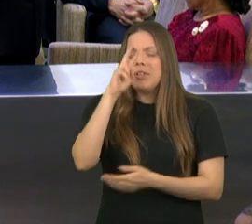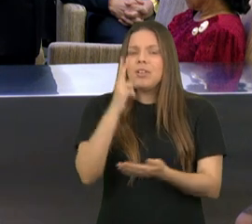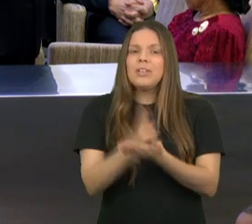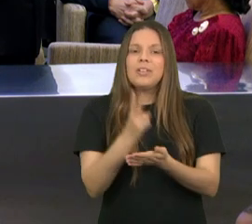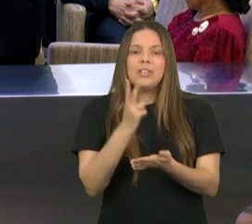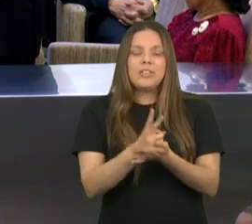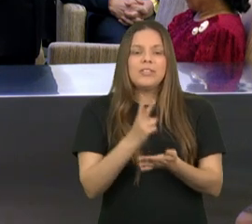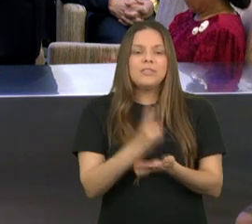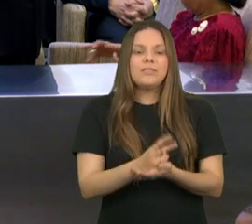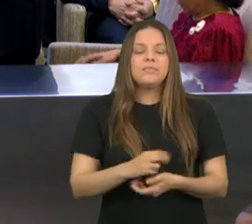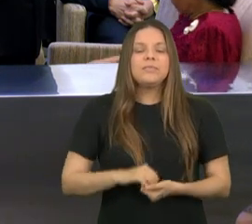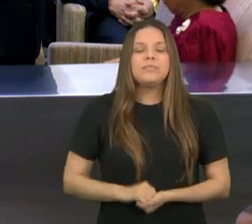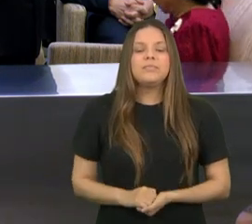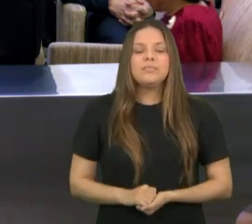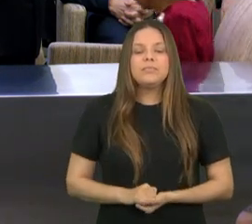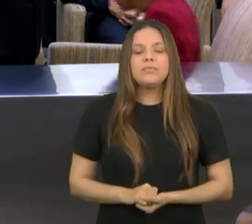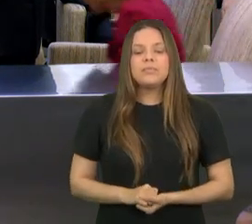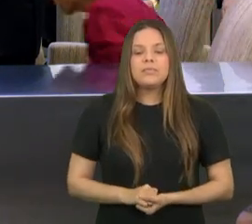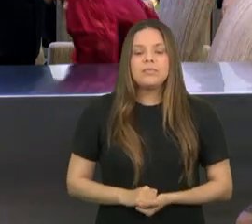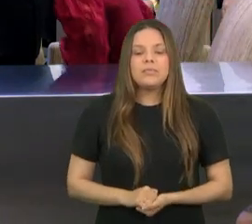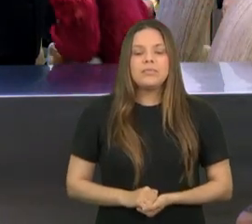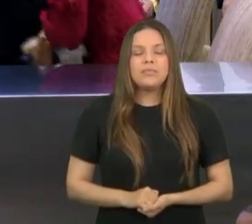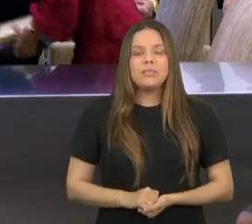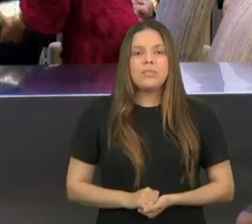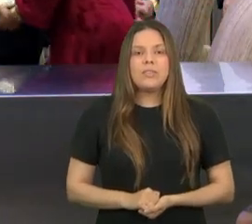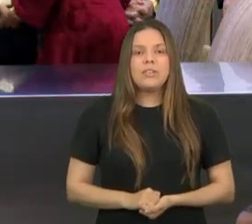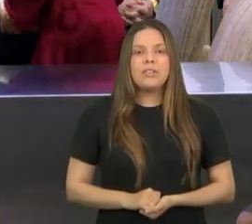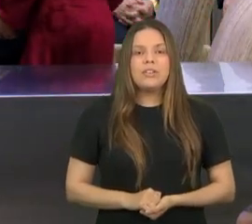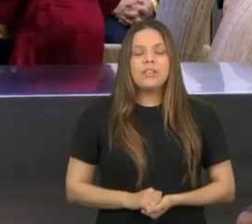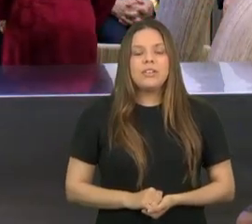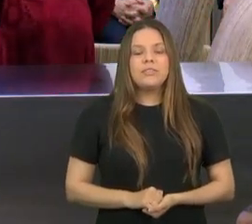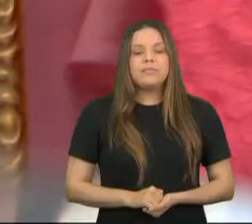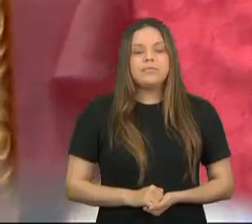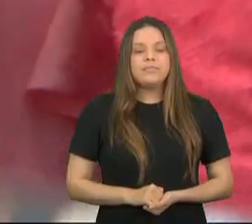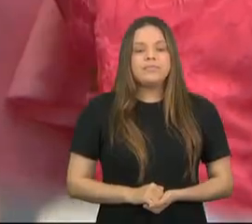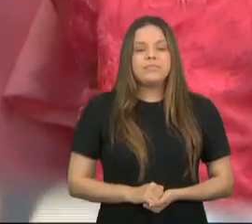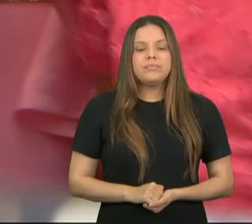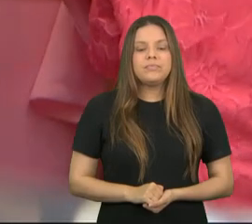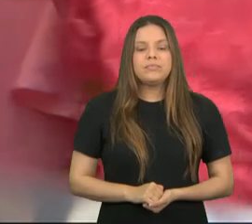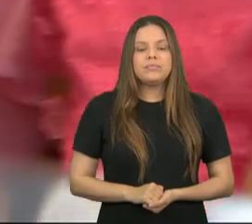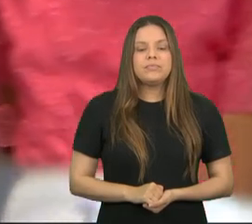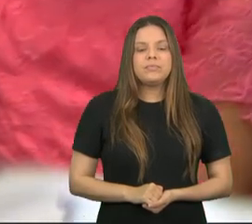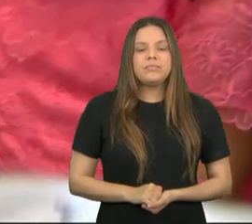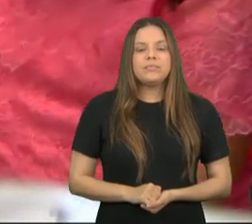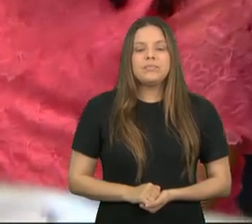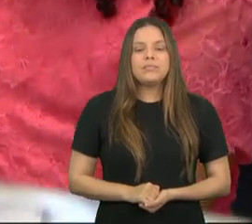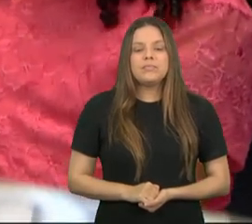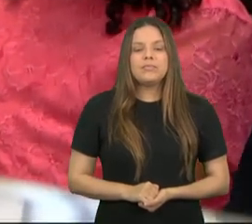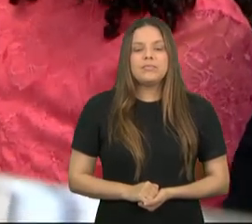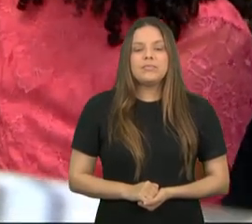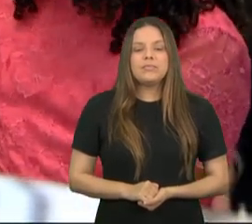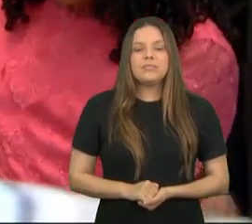para trazer aqui esse memorial nesta noite especial.